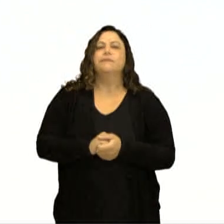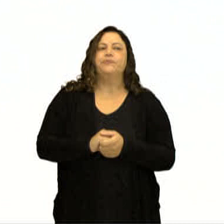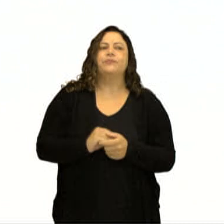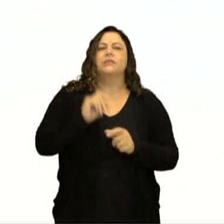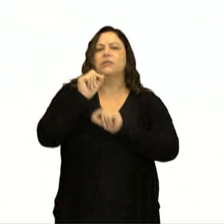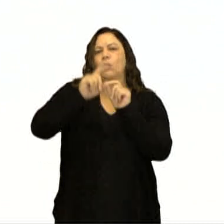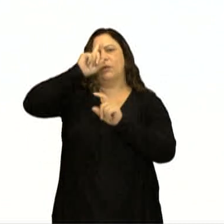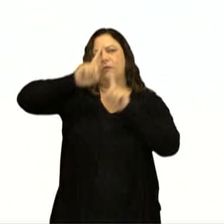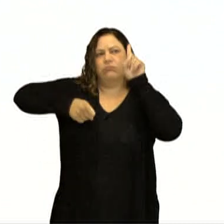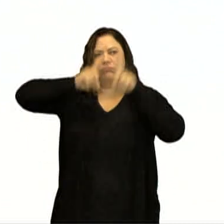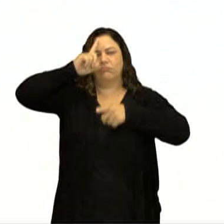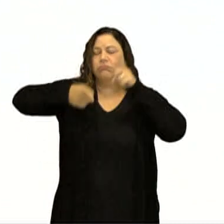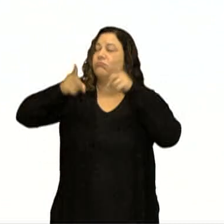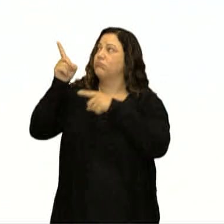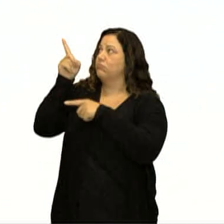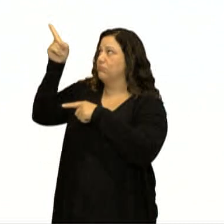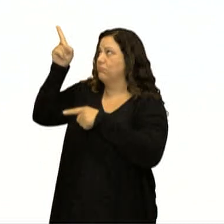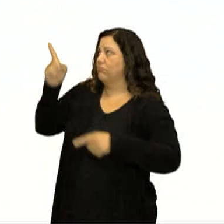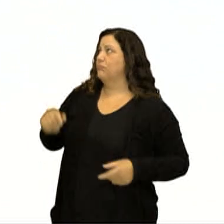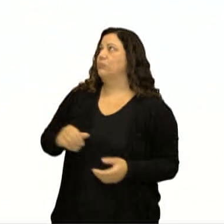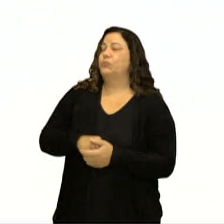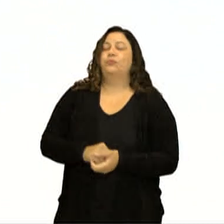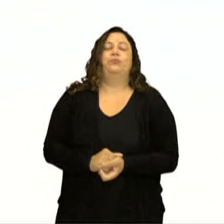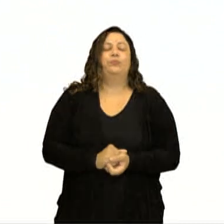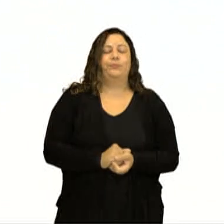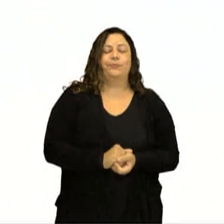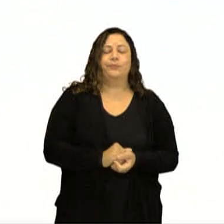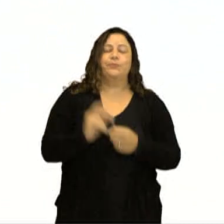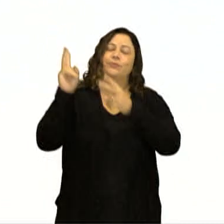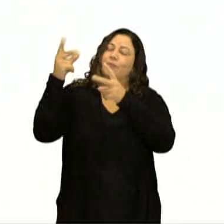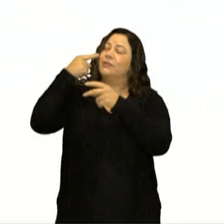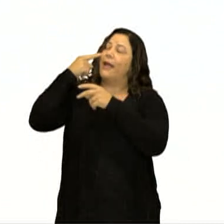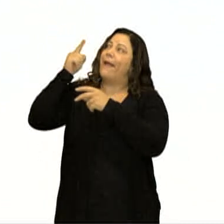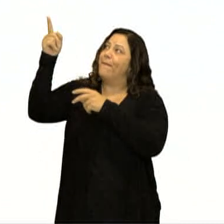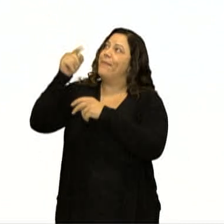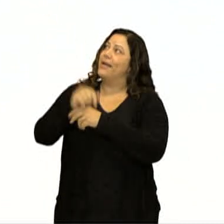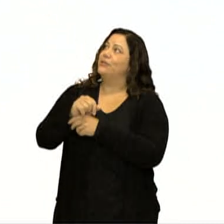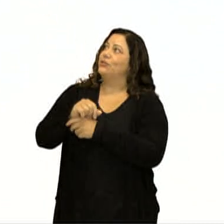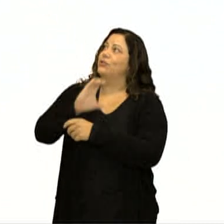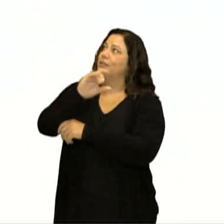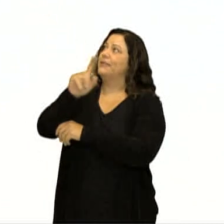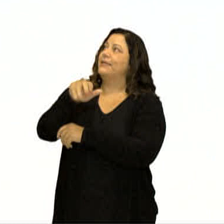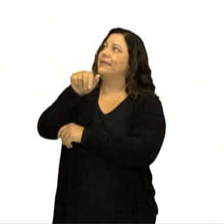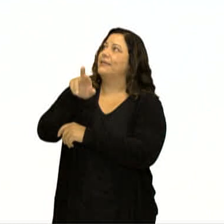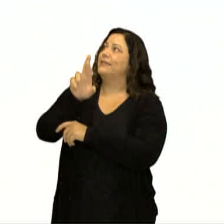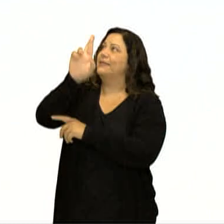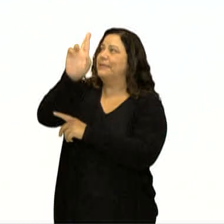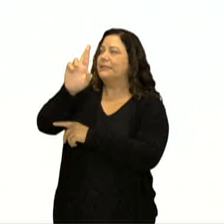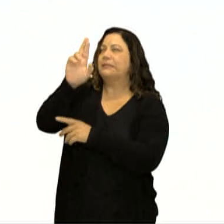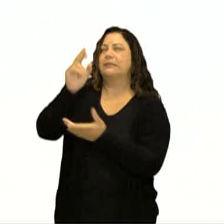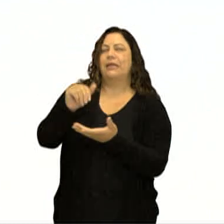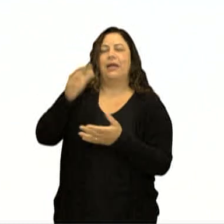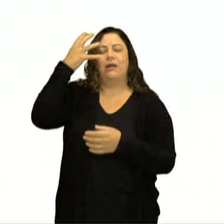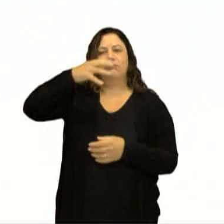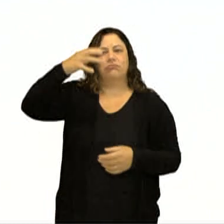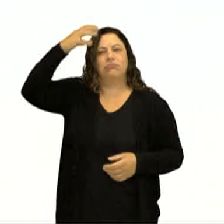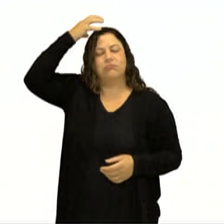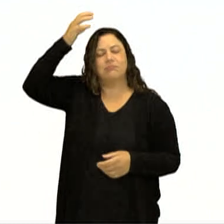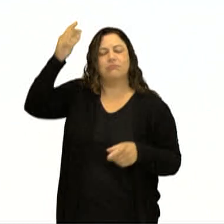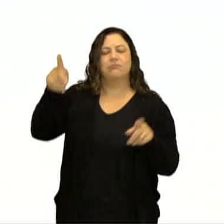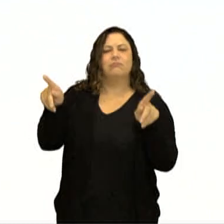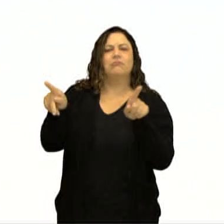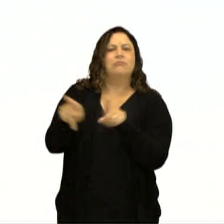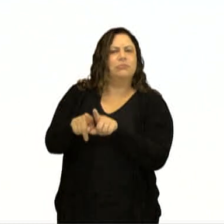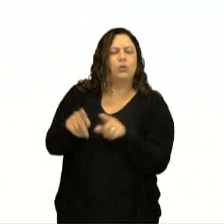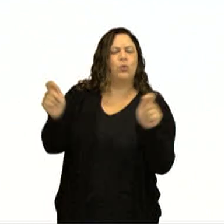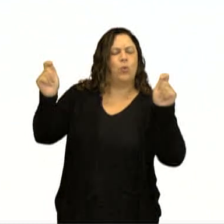aqui a imagem dele, o czar Nicolau II. O czar Nicolau II e a nobreza e o clero da Rússia, eles